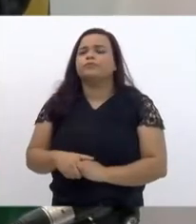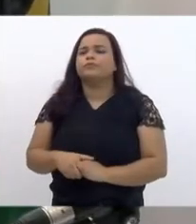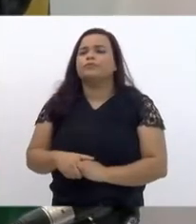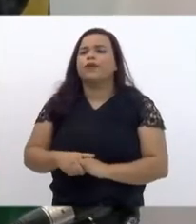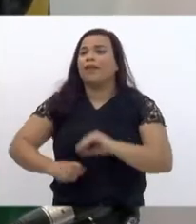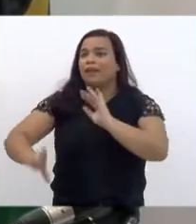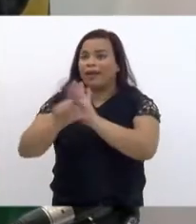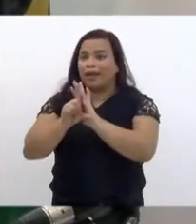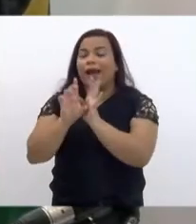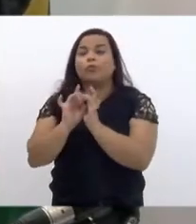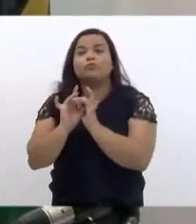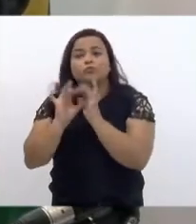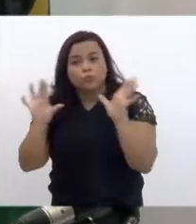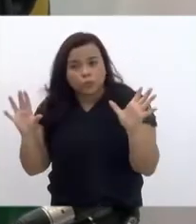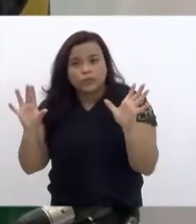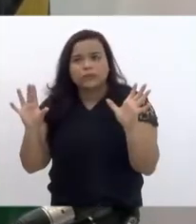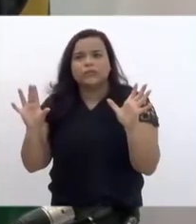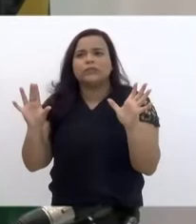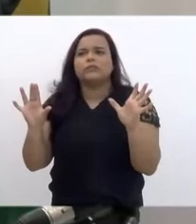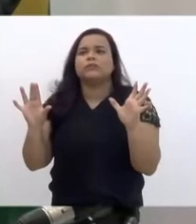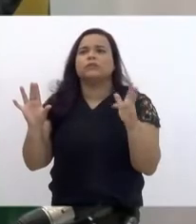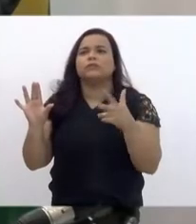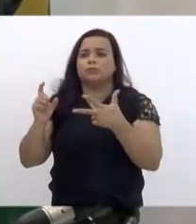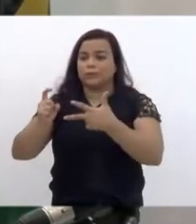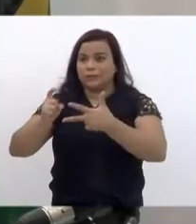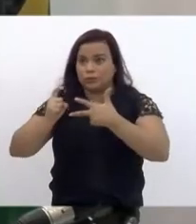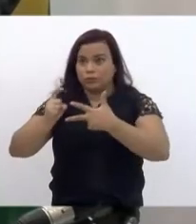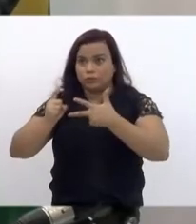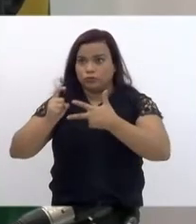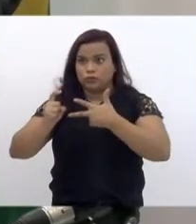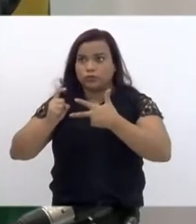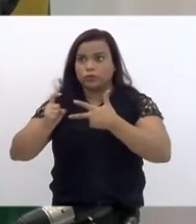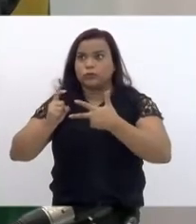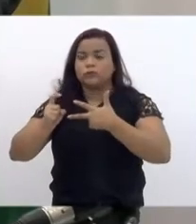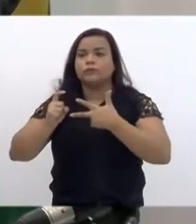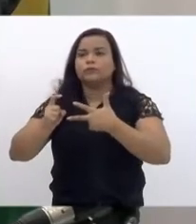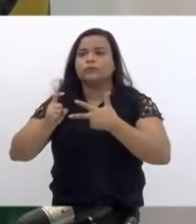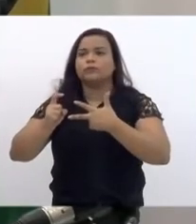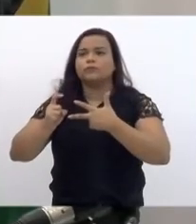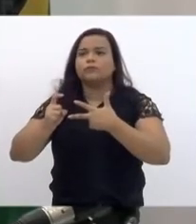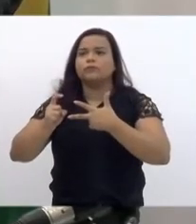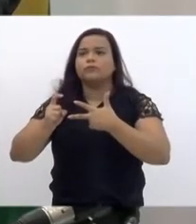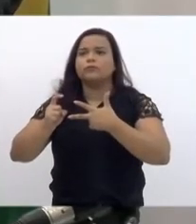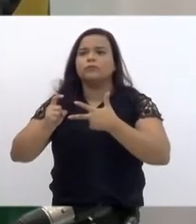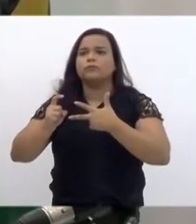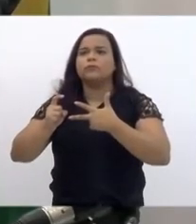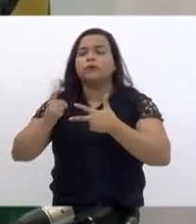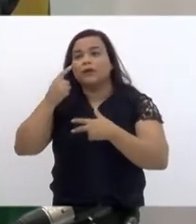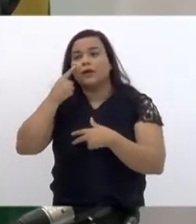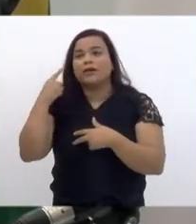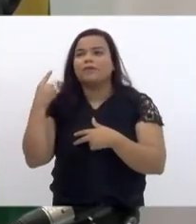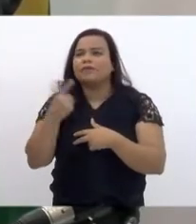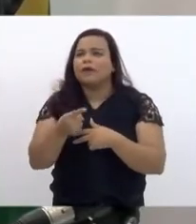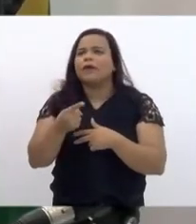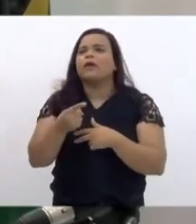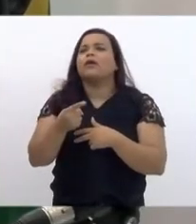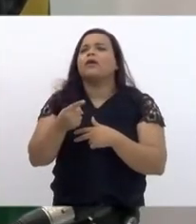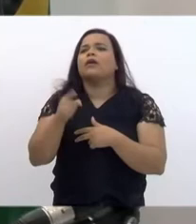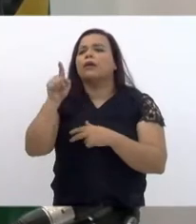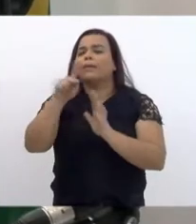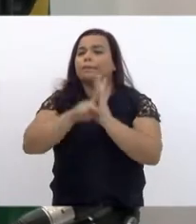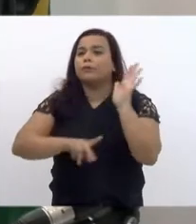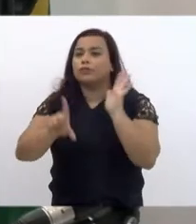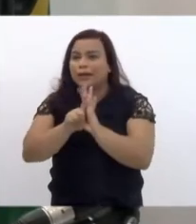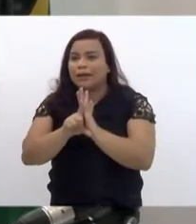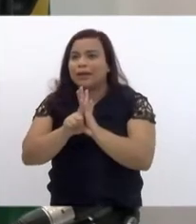autoriza o Poder Executivo a criar o serviço voluntário de capelania. Então, não há que se falar neste projeto de lei de